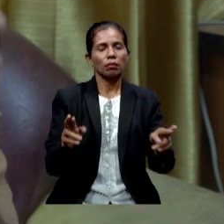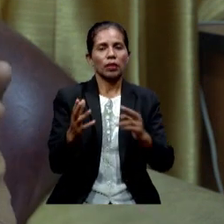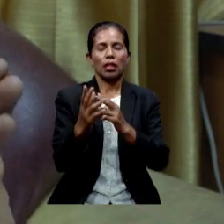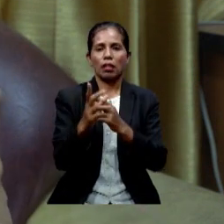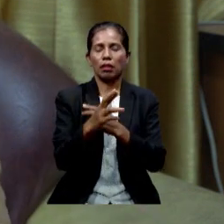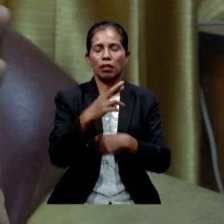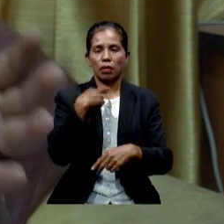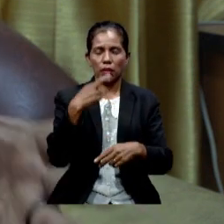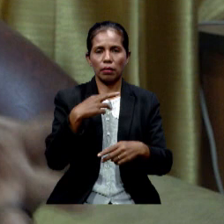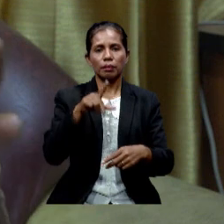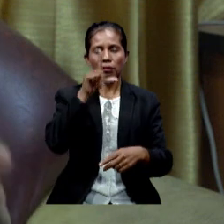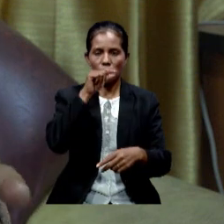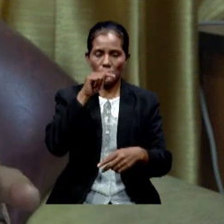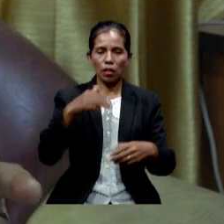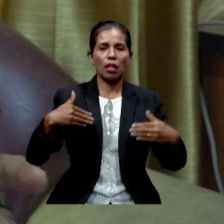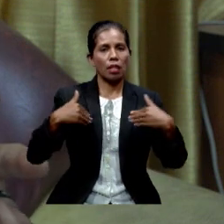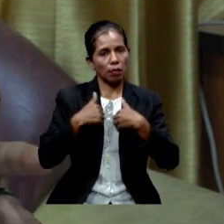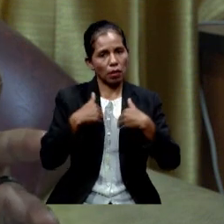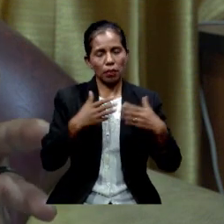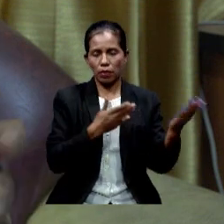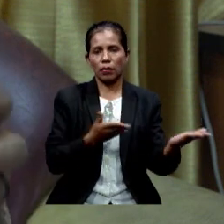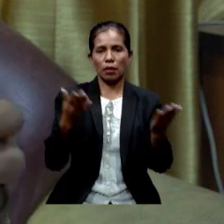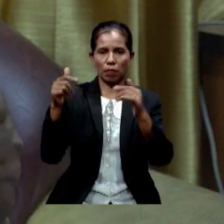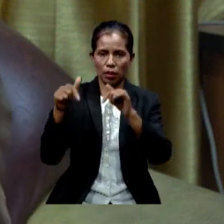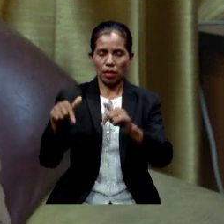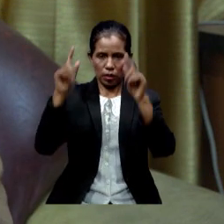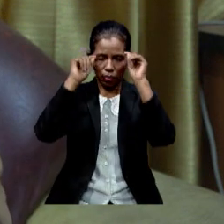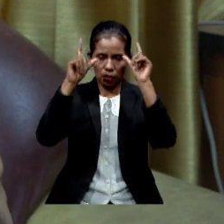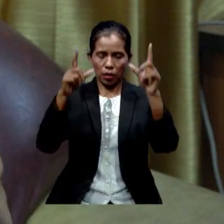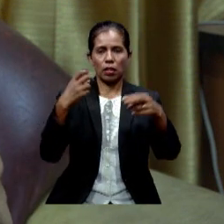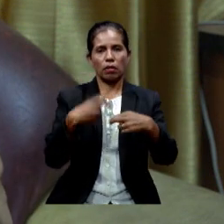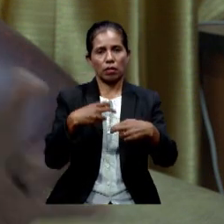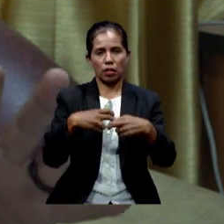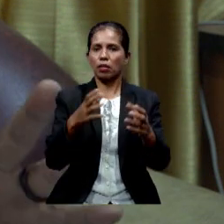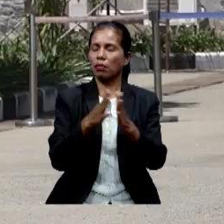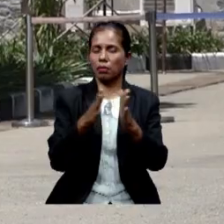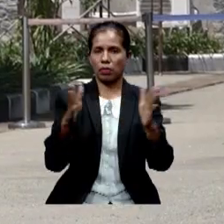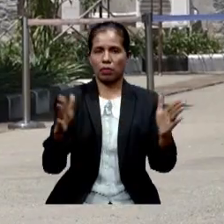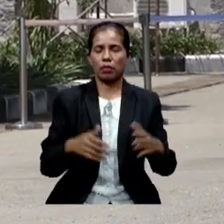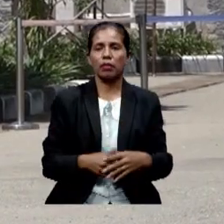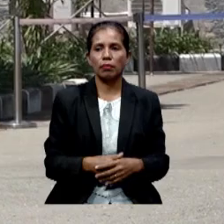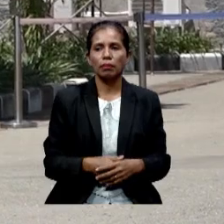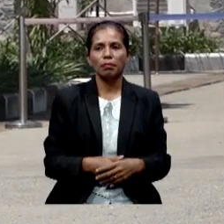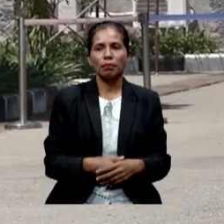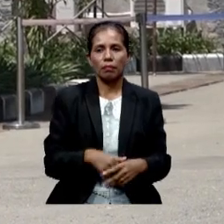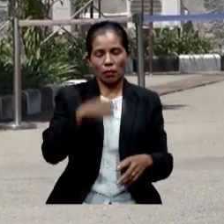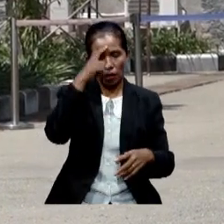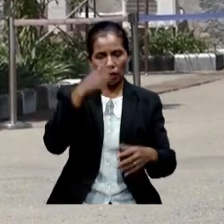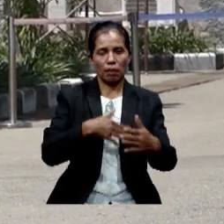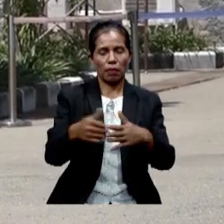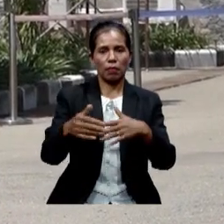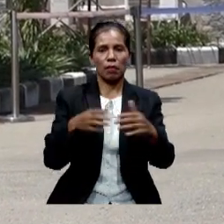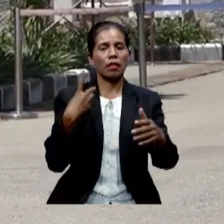kata manu ka animais ne beke tama maine, ia risco ne beke laiha. Tambah bem quando ita tu